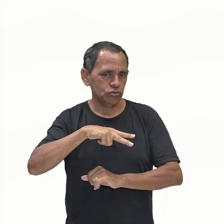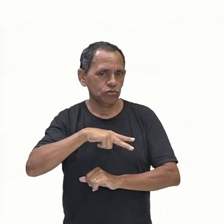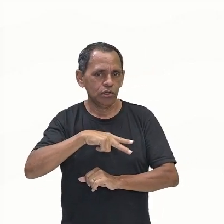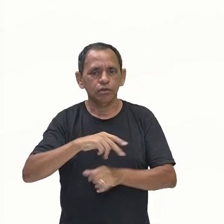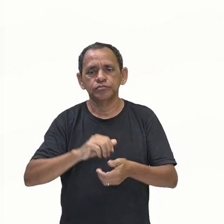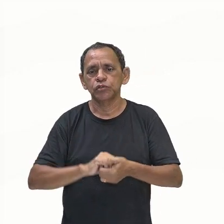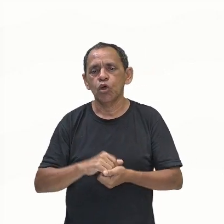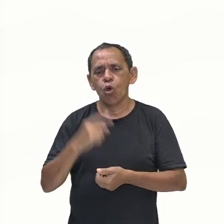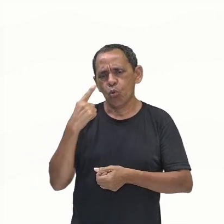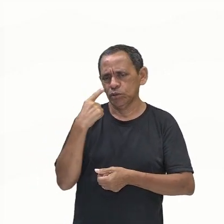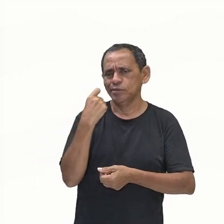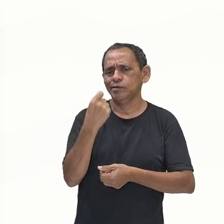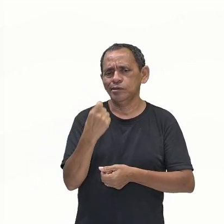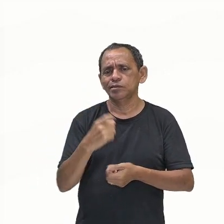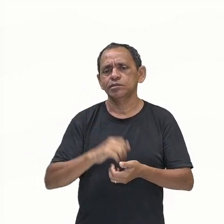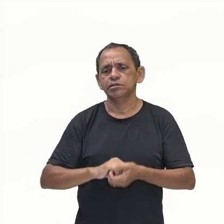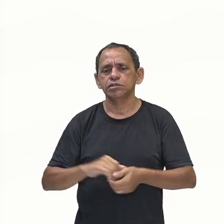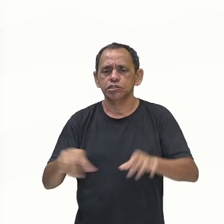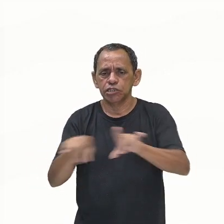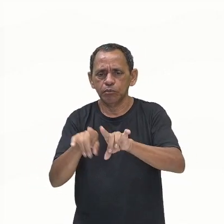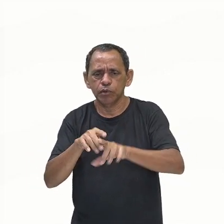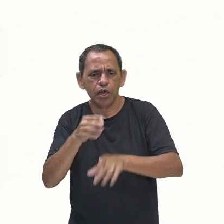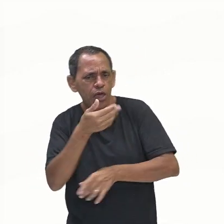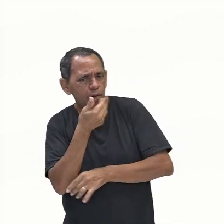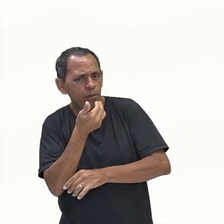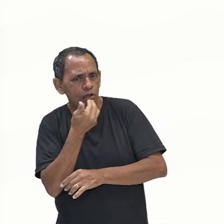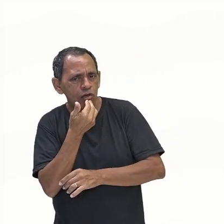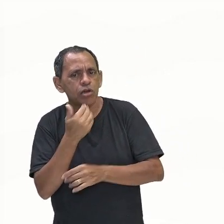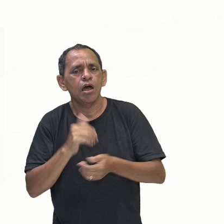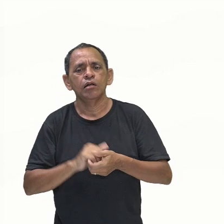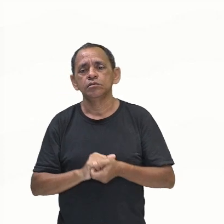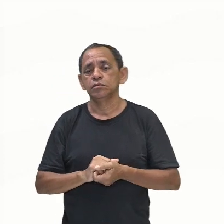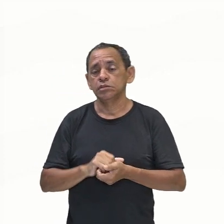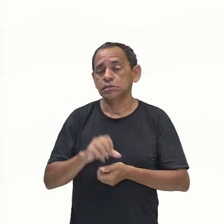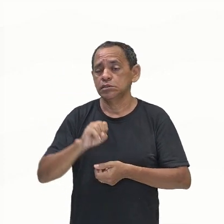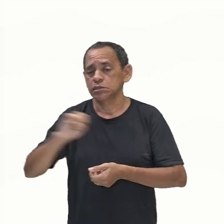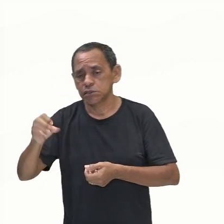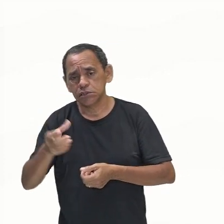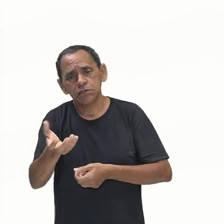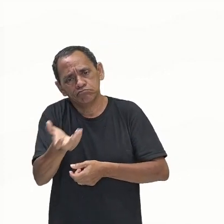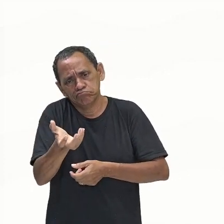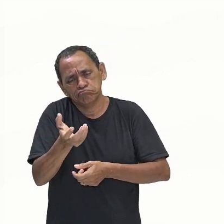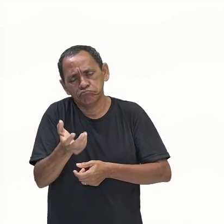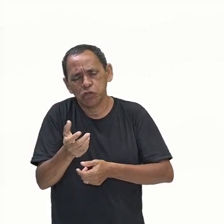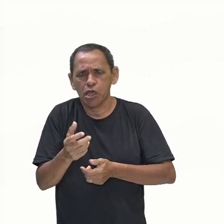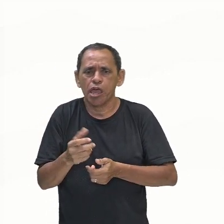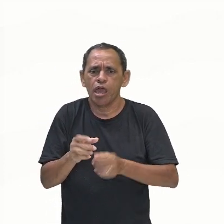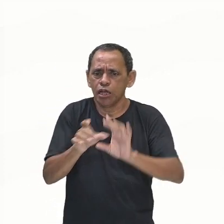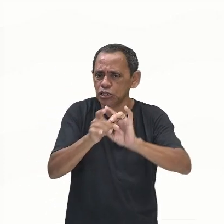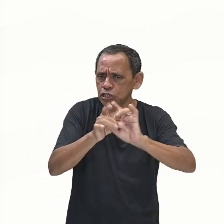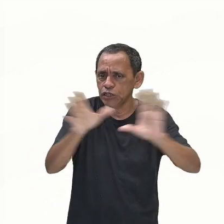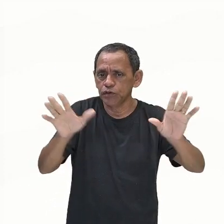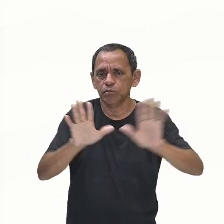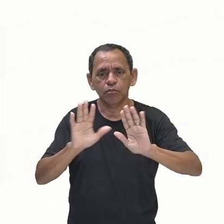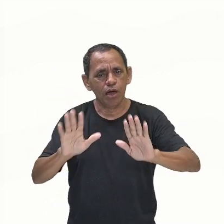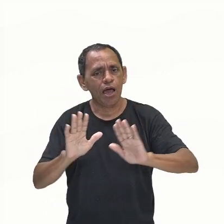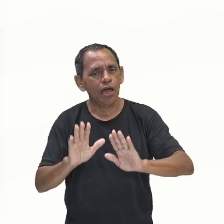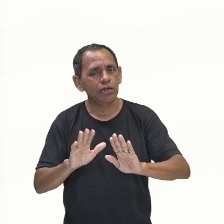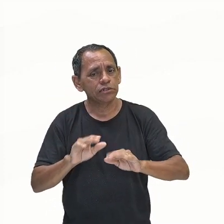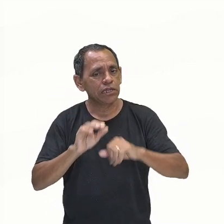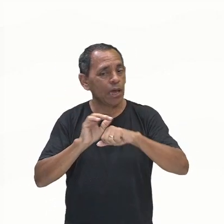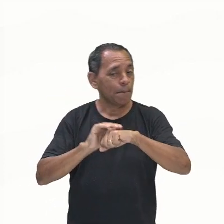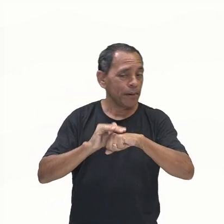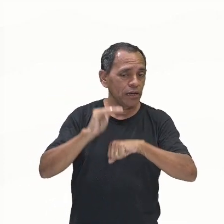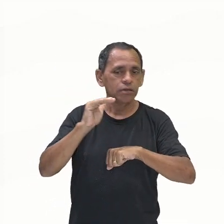gastam dinheiro para implementar e abrem se quiser. Mas enfim, como mostrei para vocês, vários